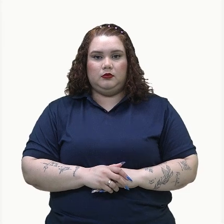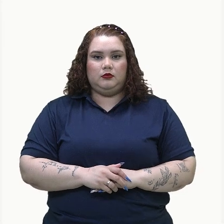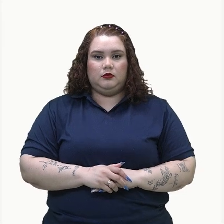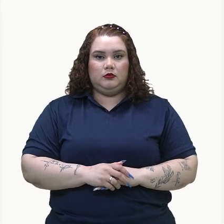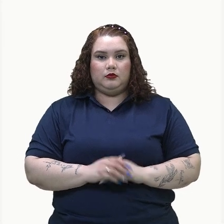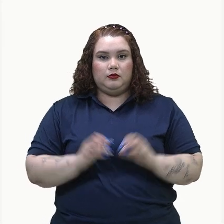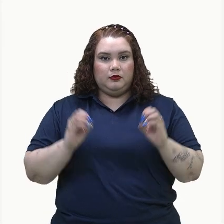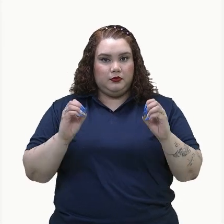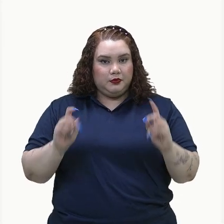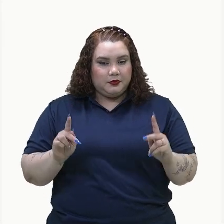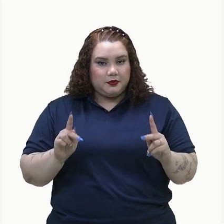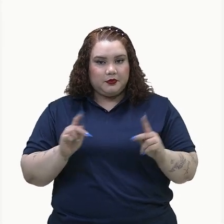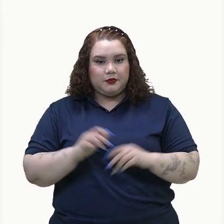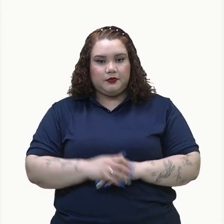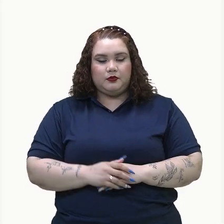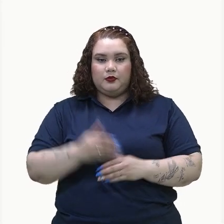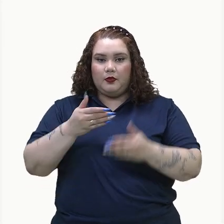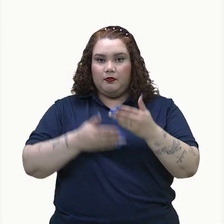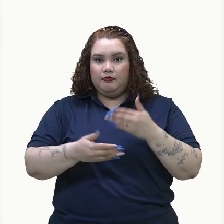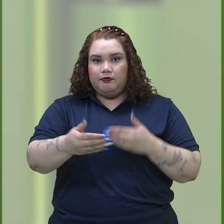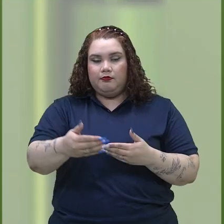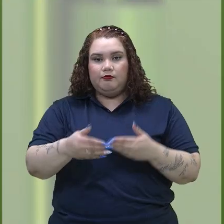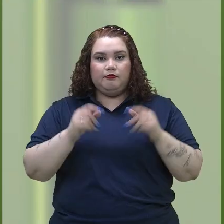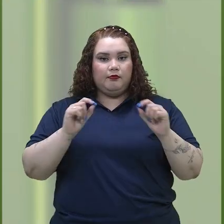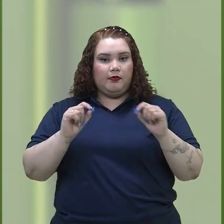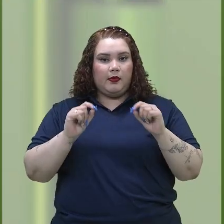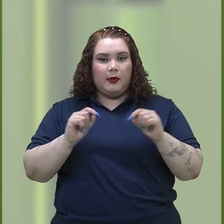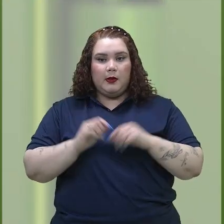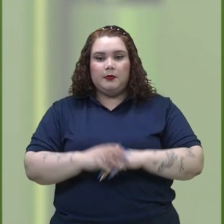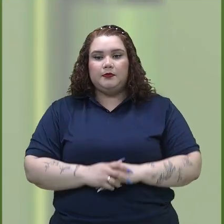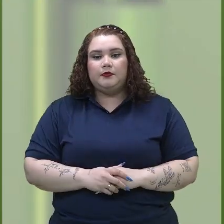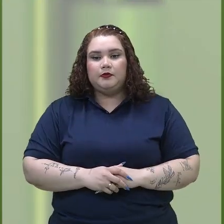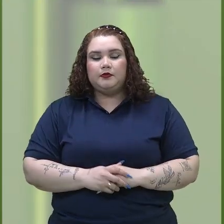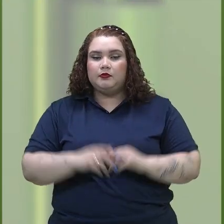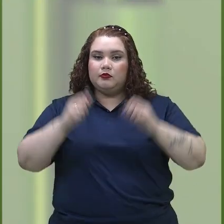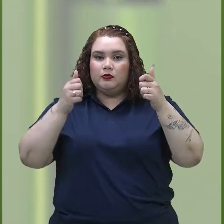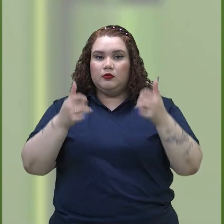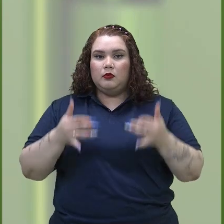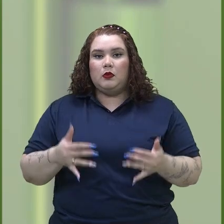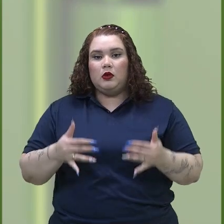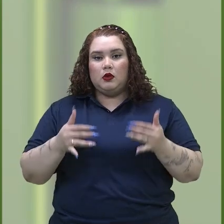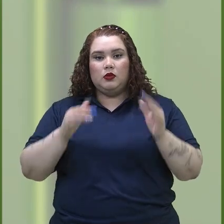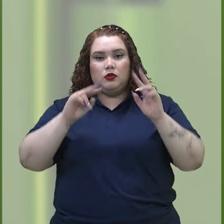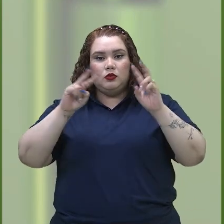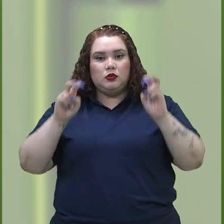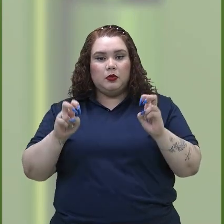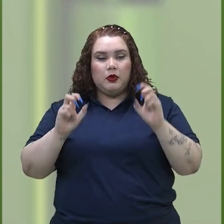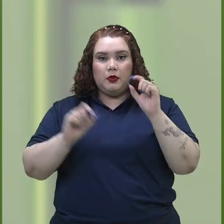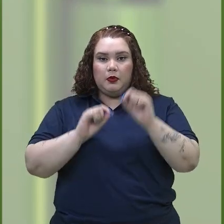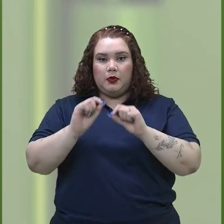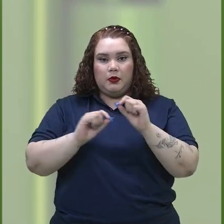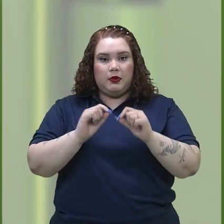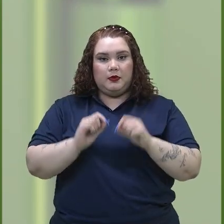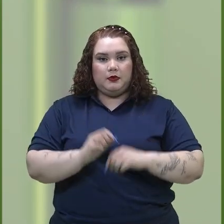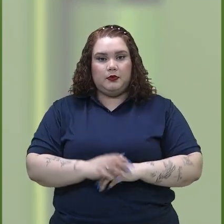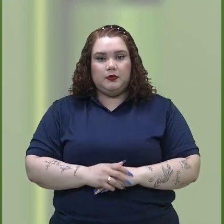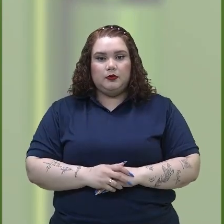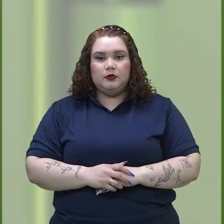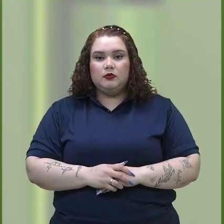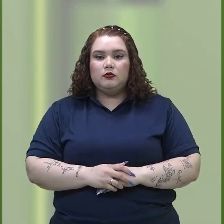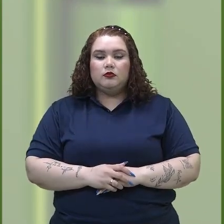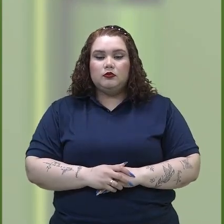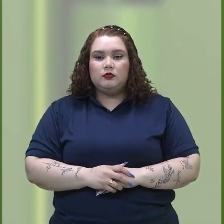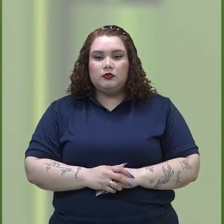Muito bem, pessoal. Vamos seguir adiante agora e vamos falar, tá certo, sobre